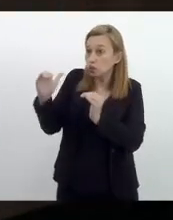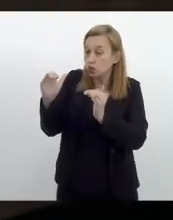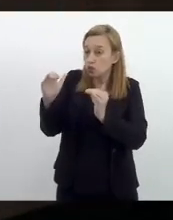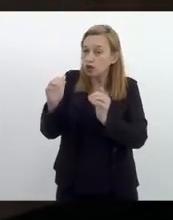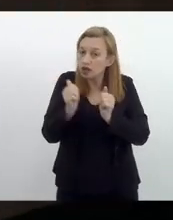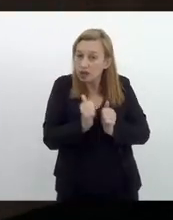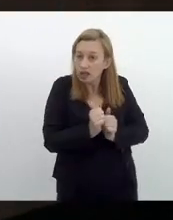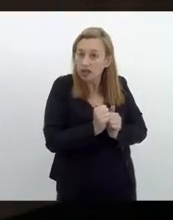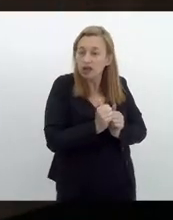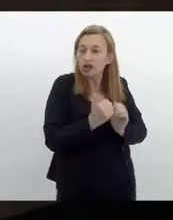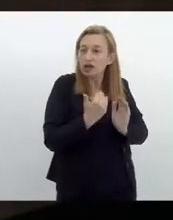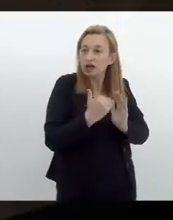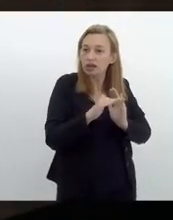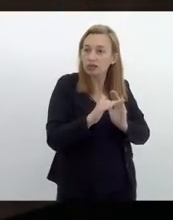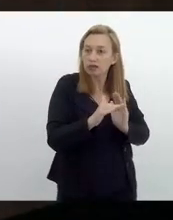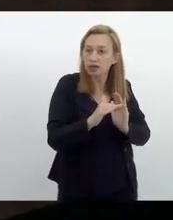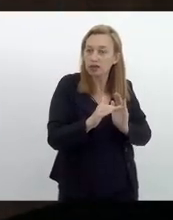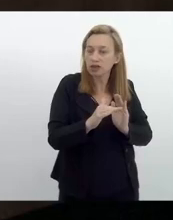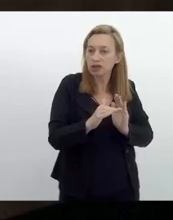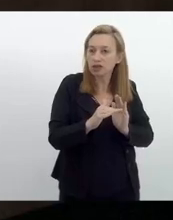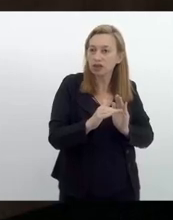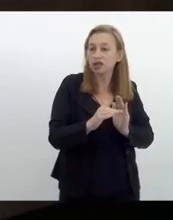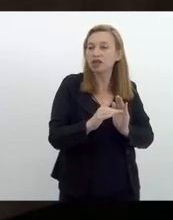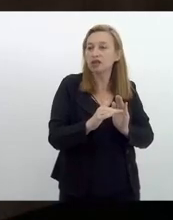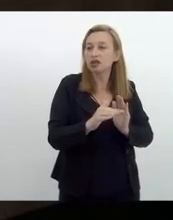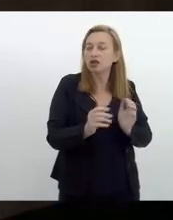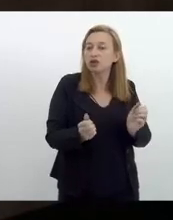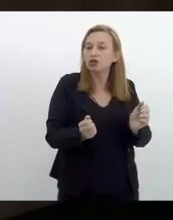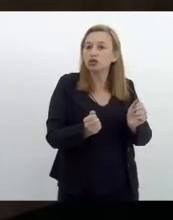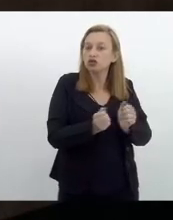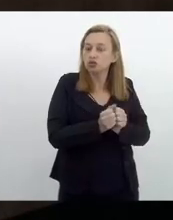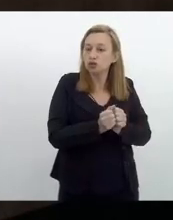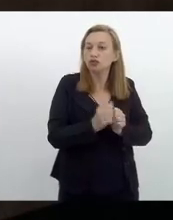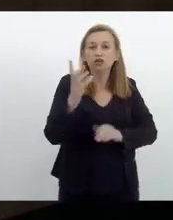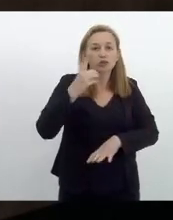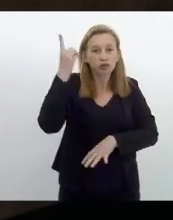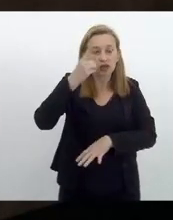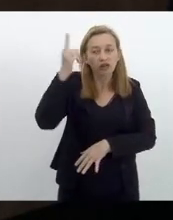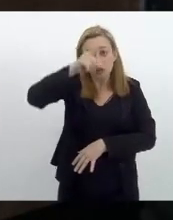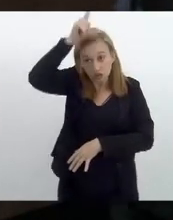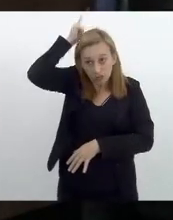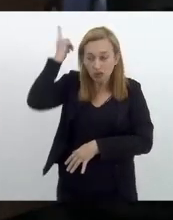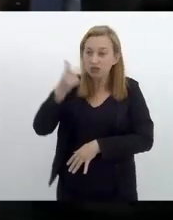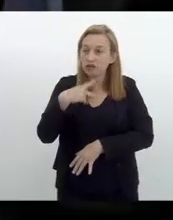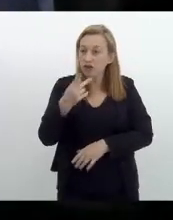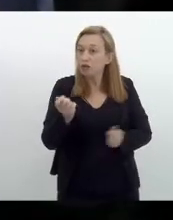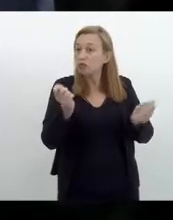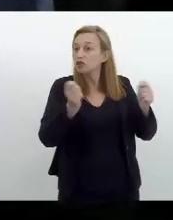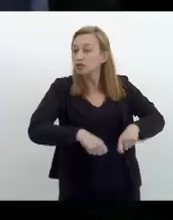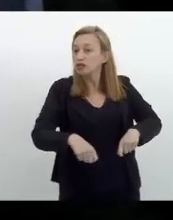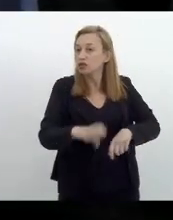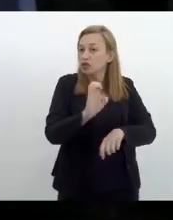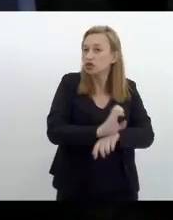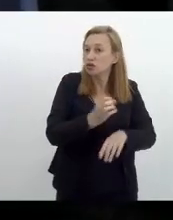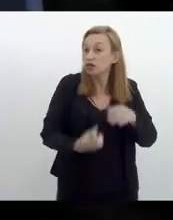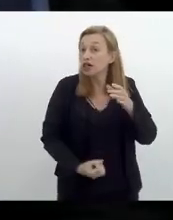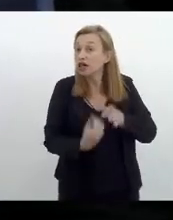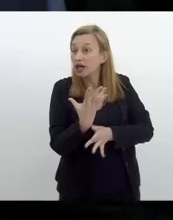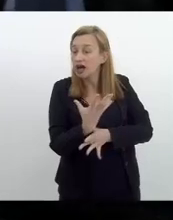a emenda constitucional apontando exatamente como o deputado Luiz Paulo disse para a possibilidade do Estado criar